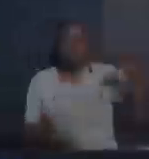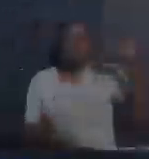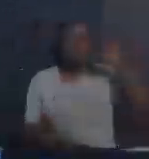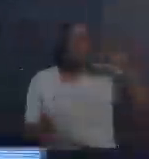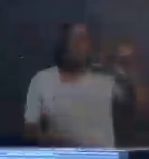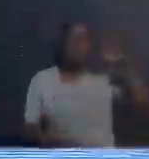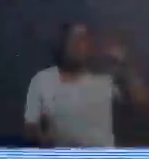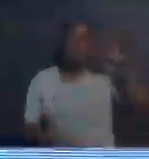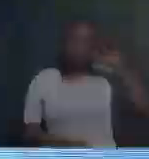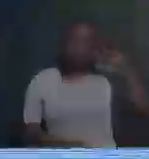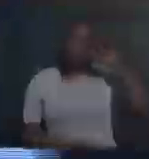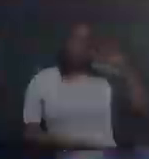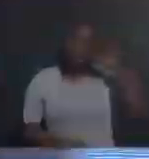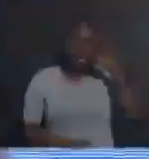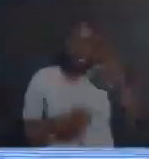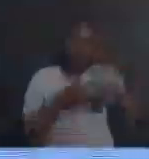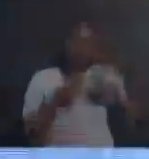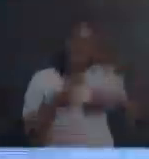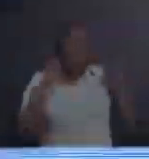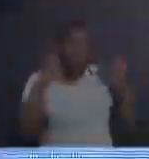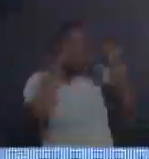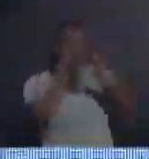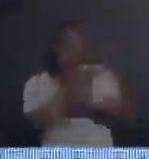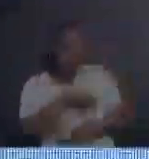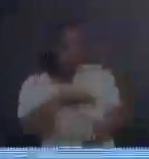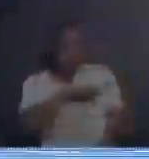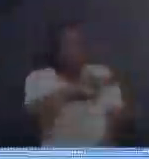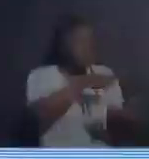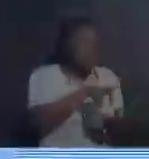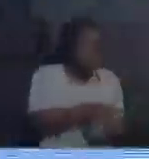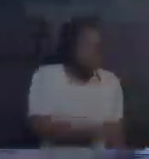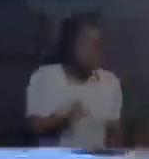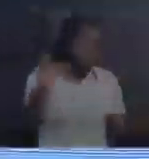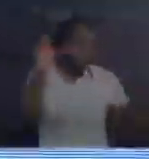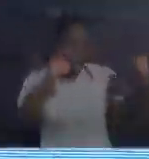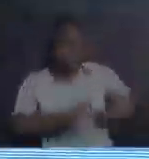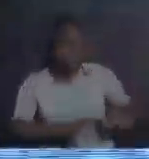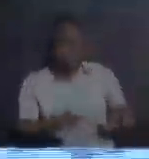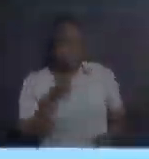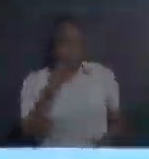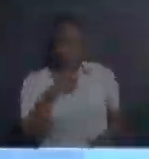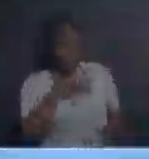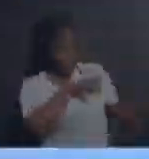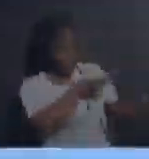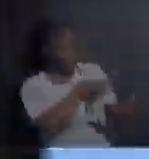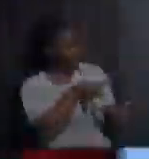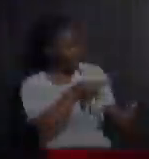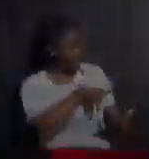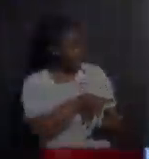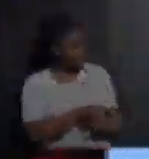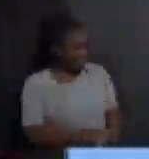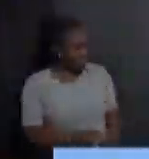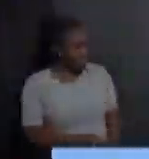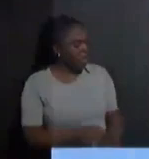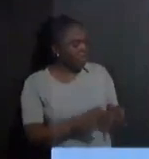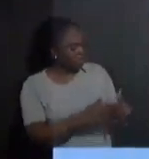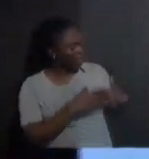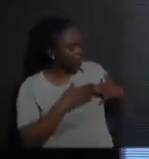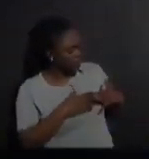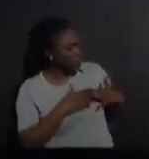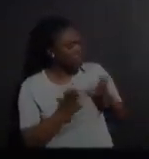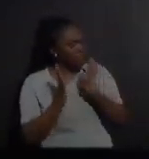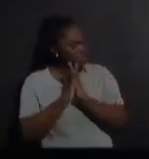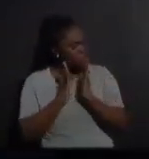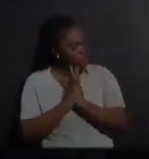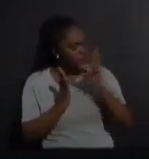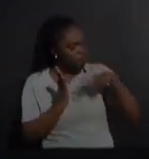mundo caindo. Você fala assim, ô mundo, está caindo, amor. Dá licença aqui que eu vou ali orar e ler minha Bíblia. Morre, tá, pode